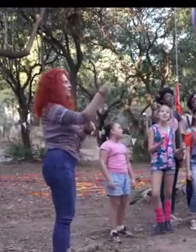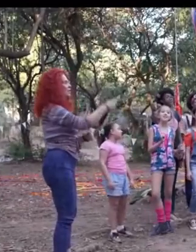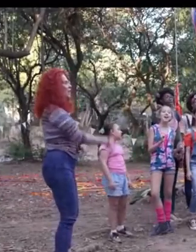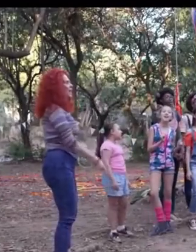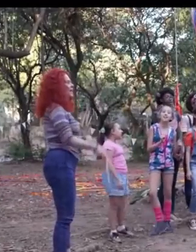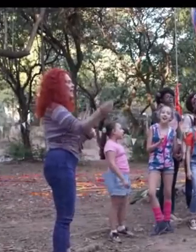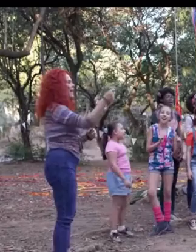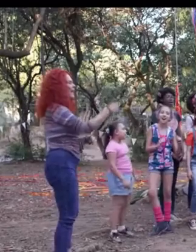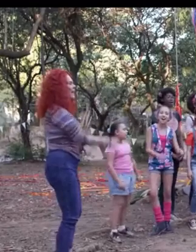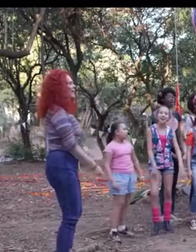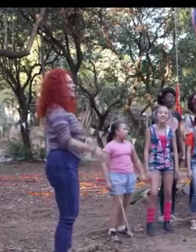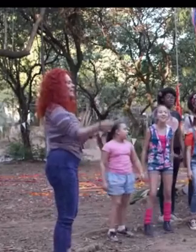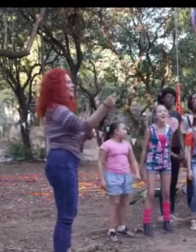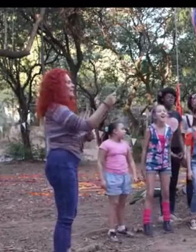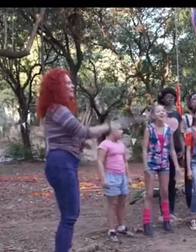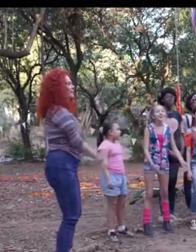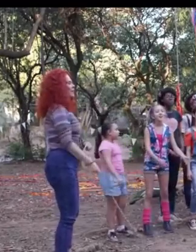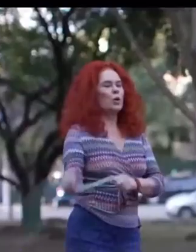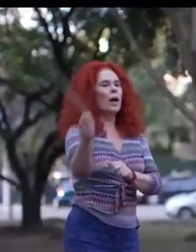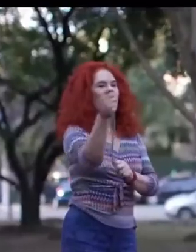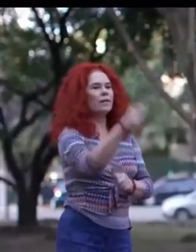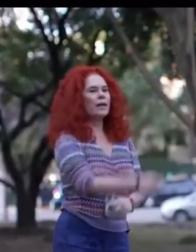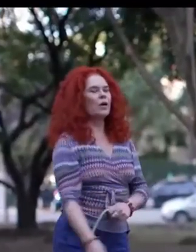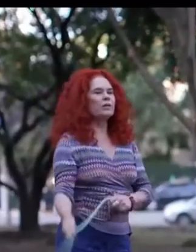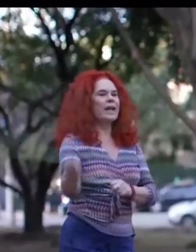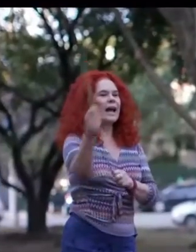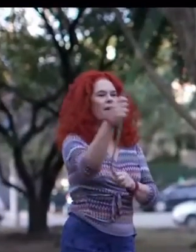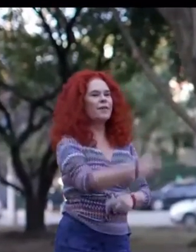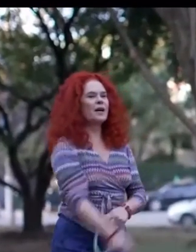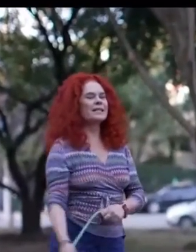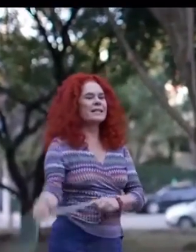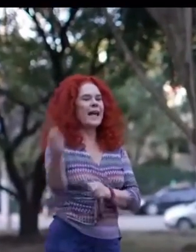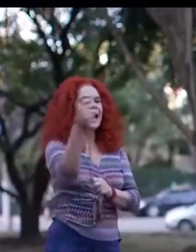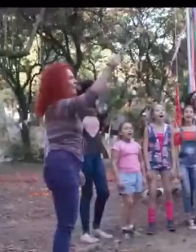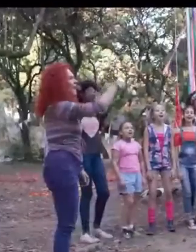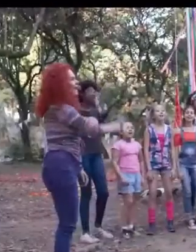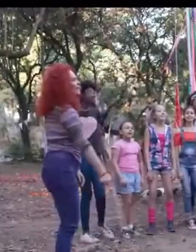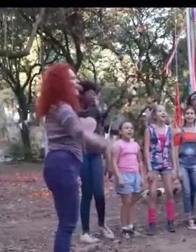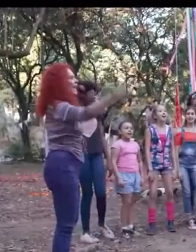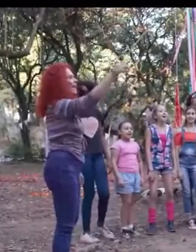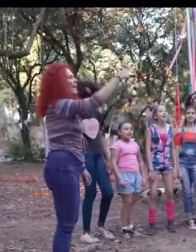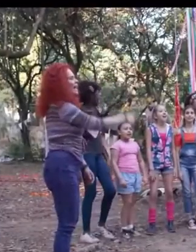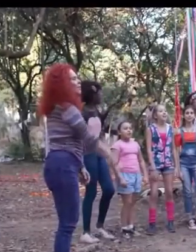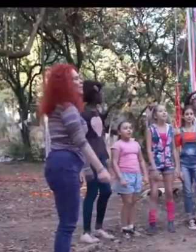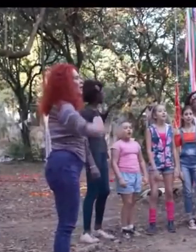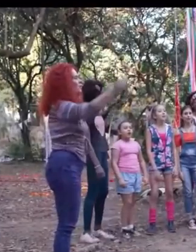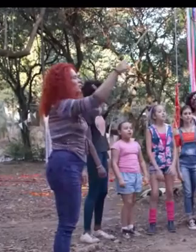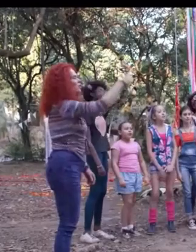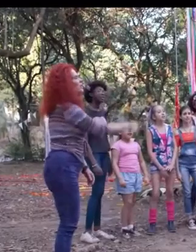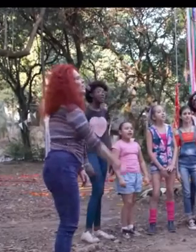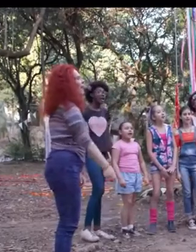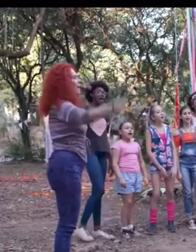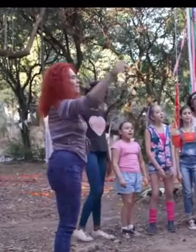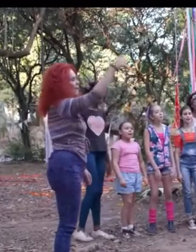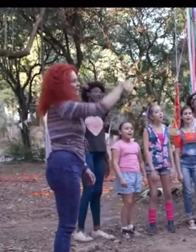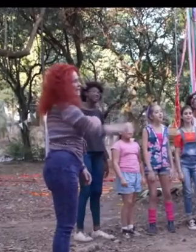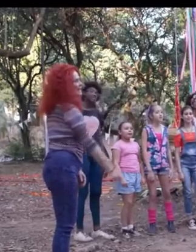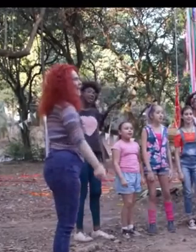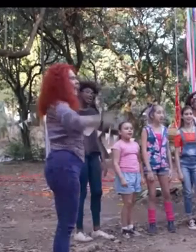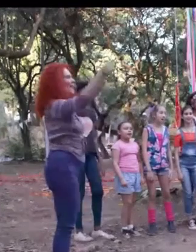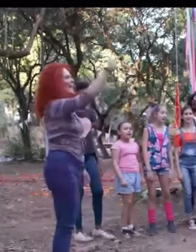a chegar E quando encontrar você Areté, eu vou te